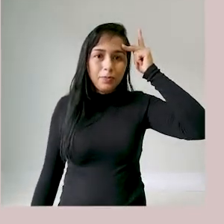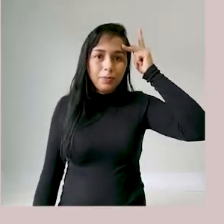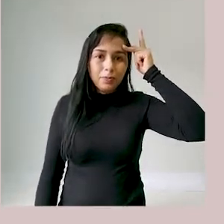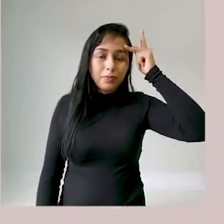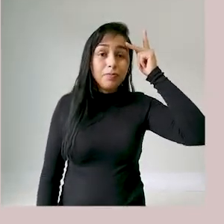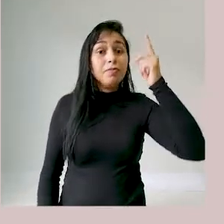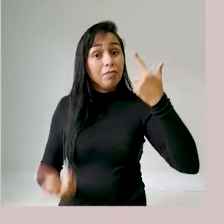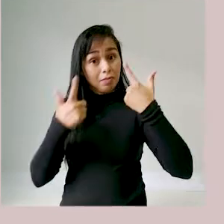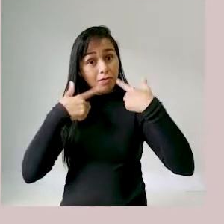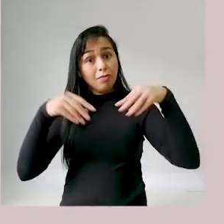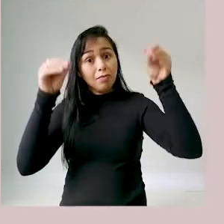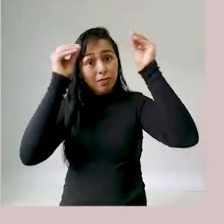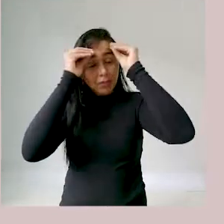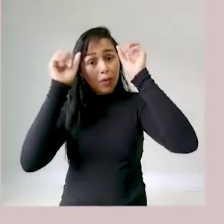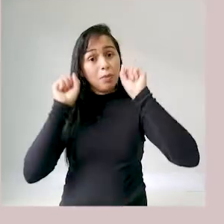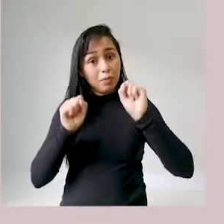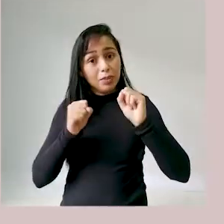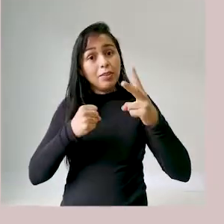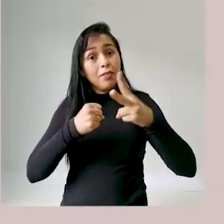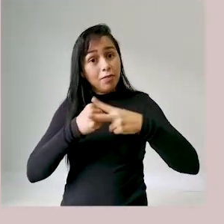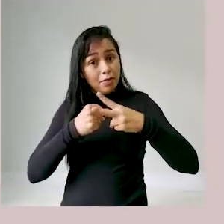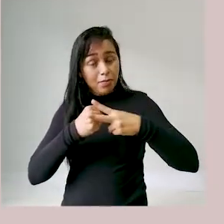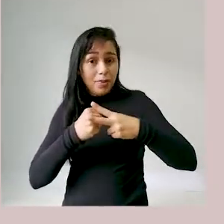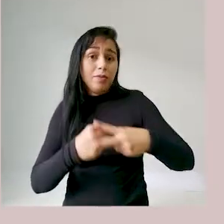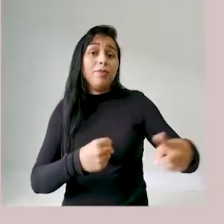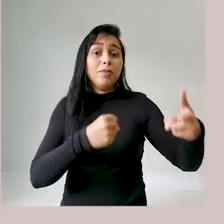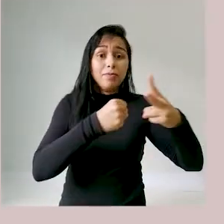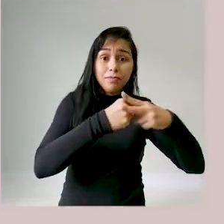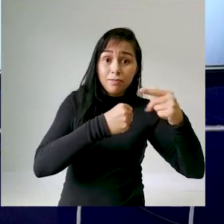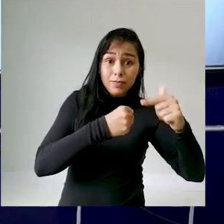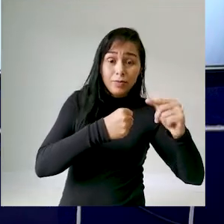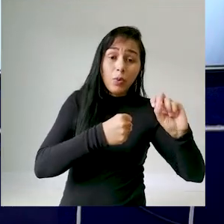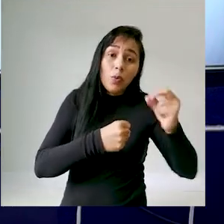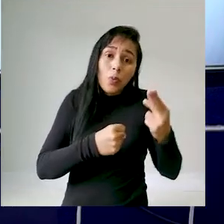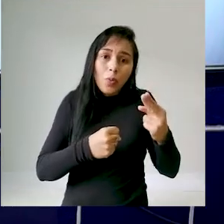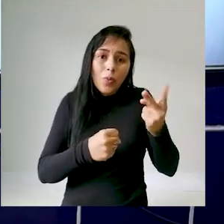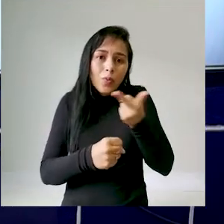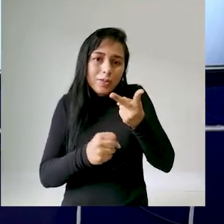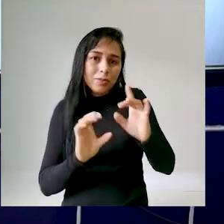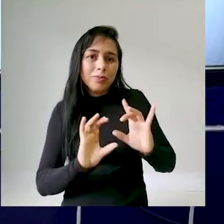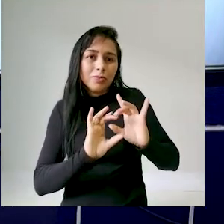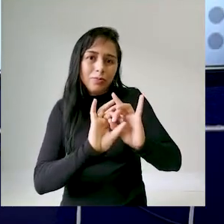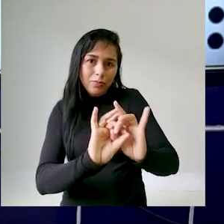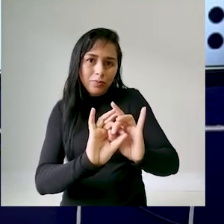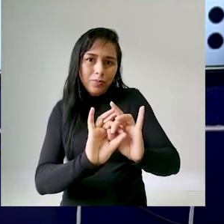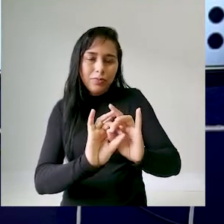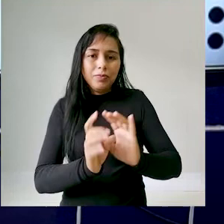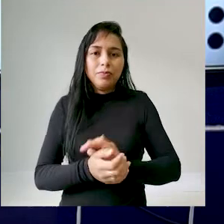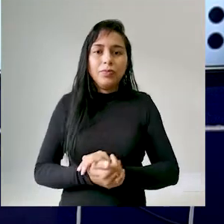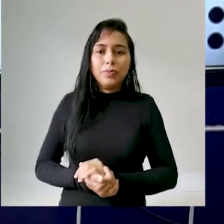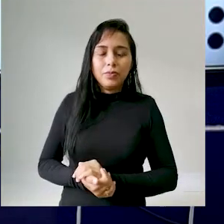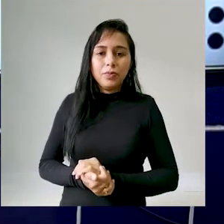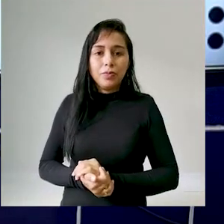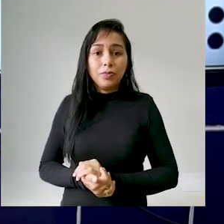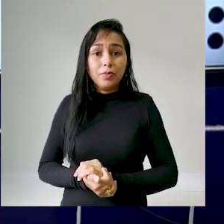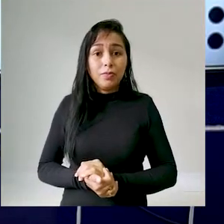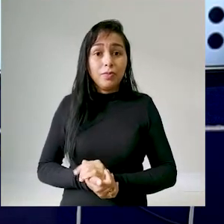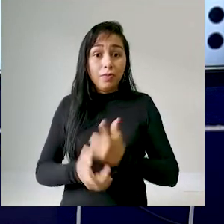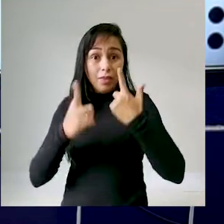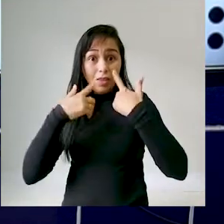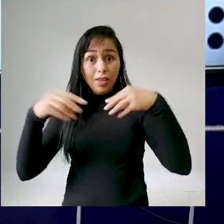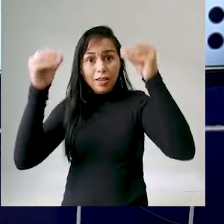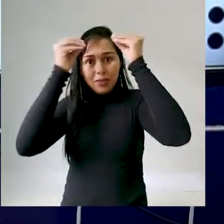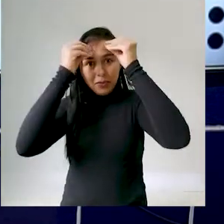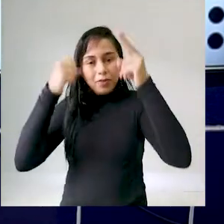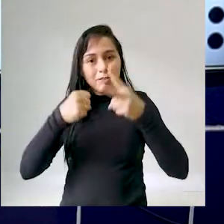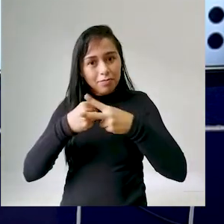essa linguagem que utilizamos pode ser verbal, não verbal ou mista. A linguagem verbal,